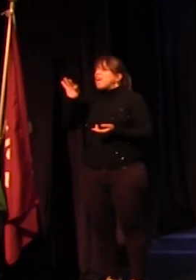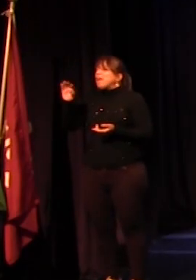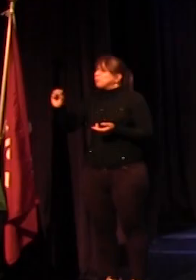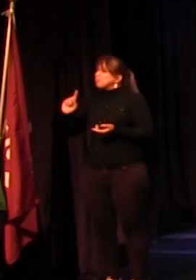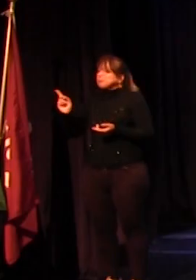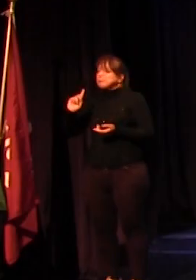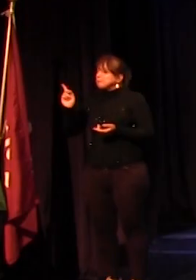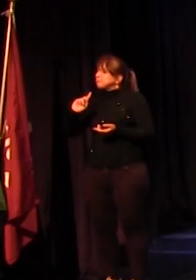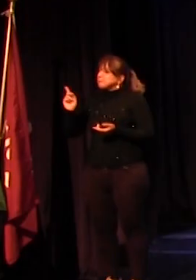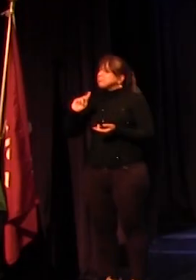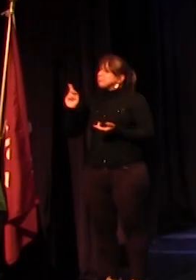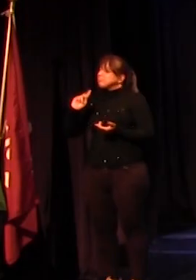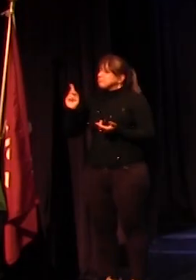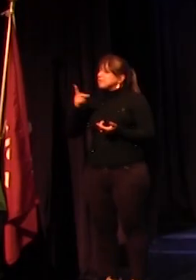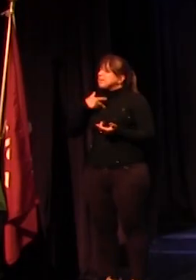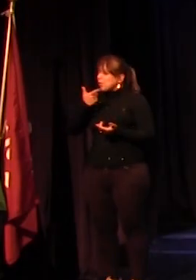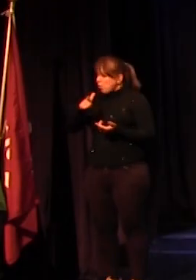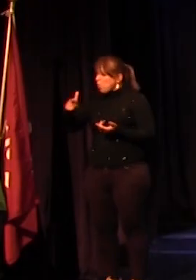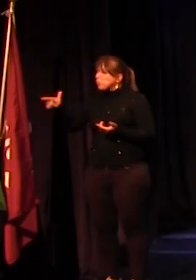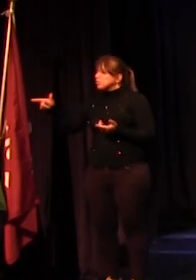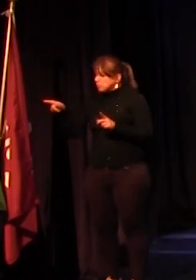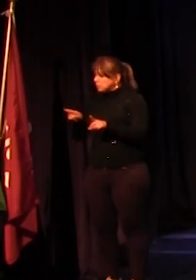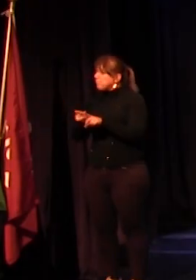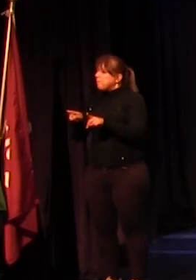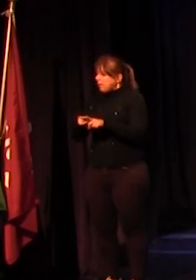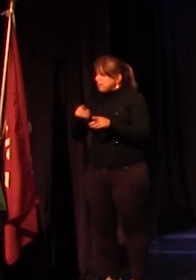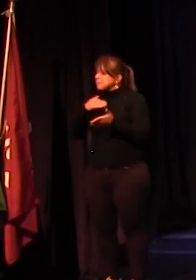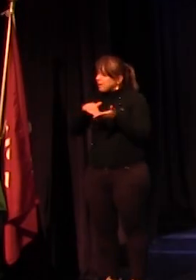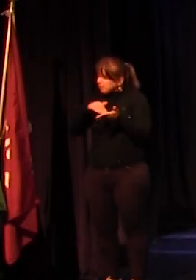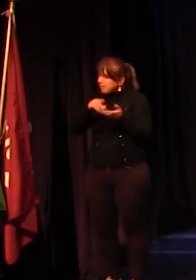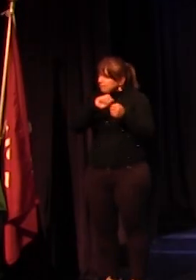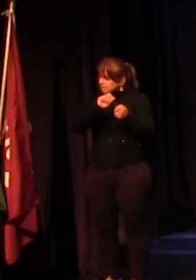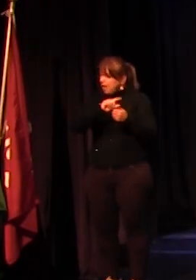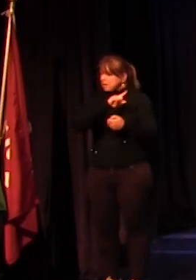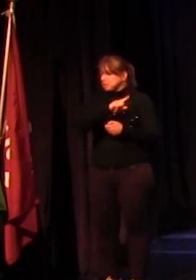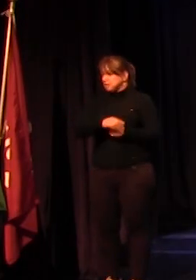Ele demanda outras ações da secretaria que são